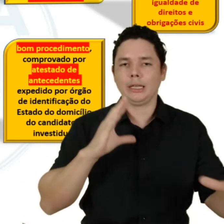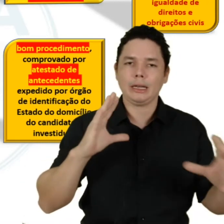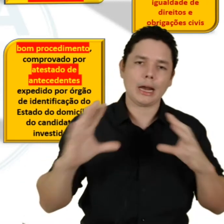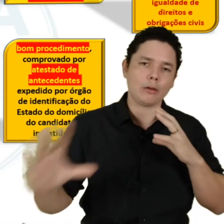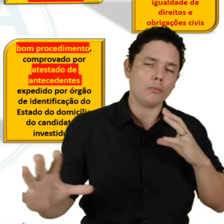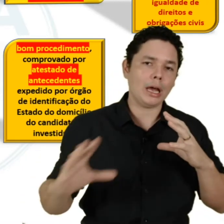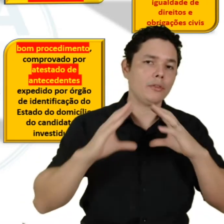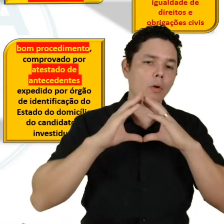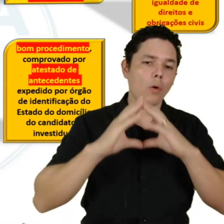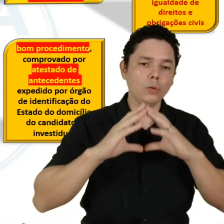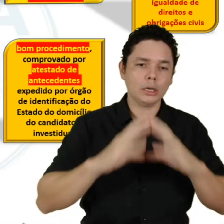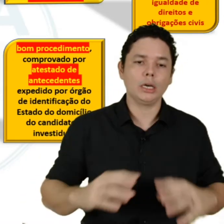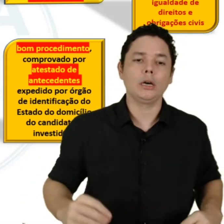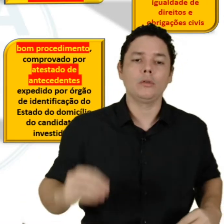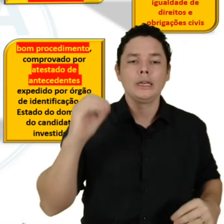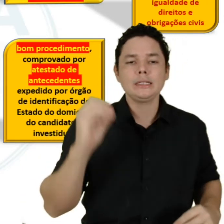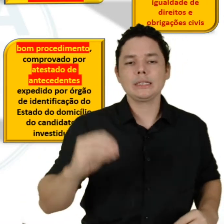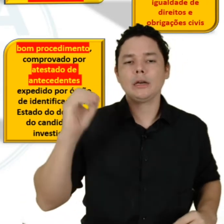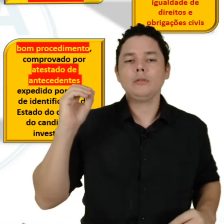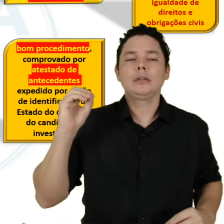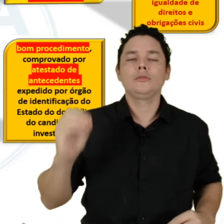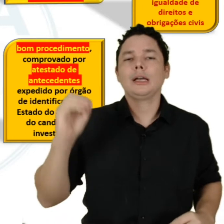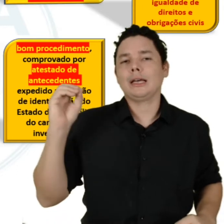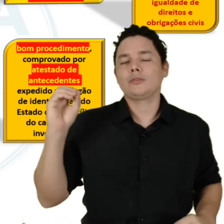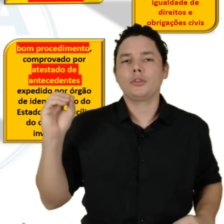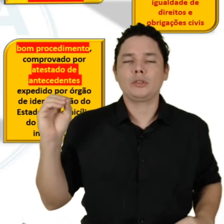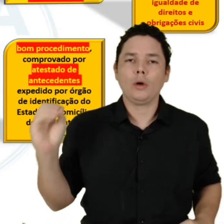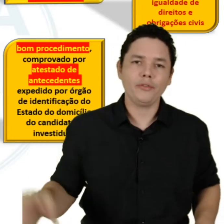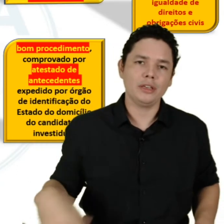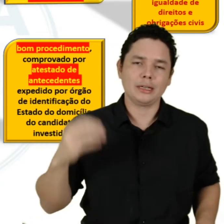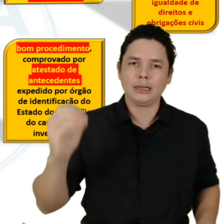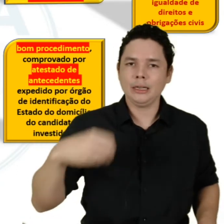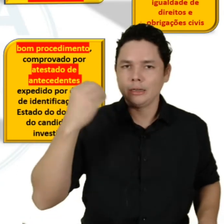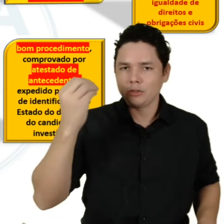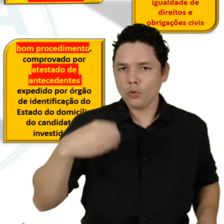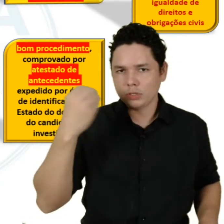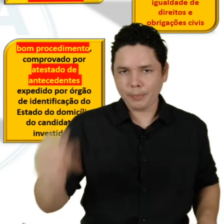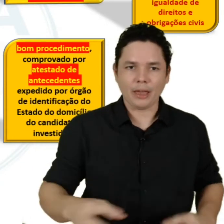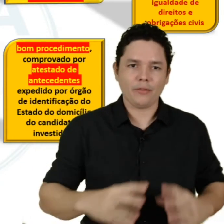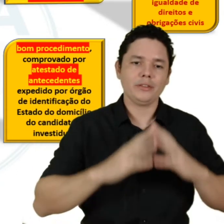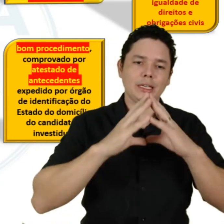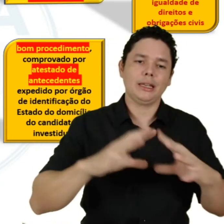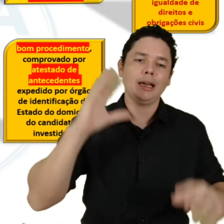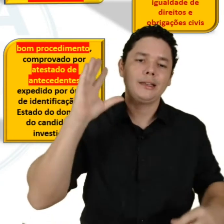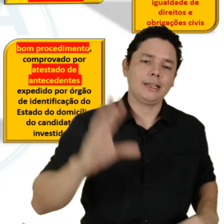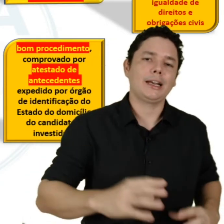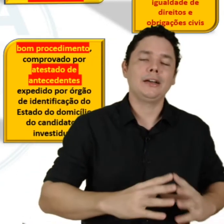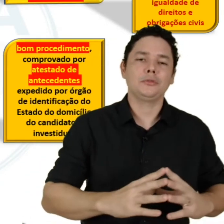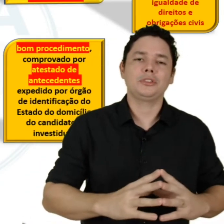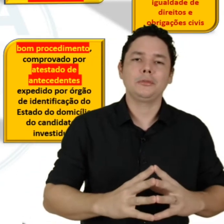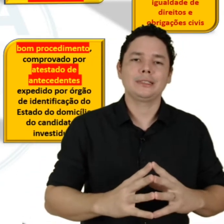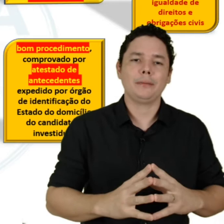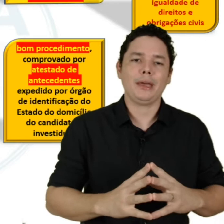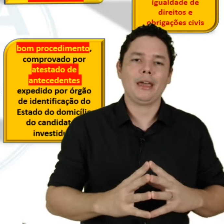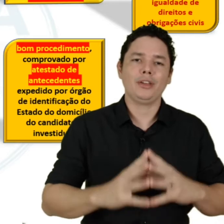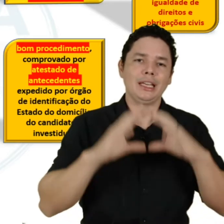você tem cargo acumulável ou não. Inscrição no cadastro de pessoa física, aqui o CPF, né? Você tem que ir lá declarar o